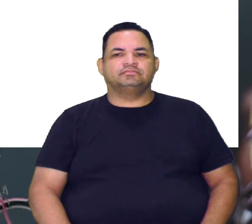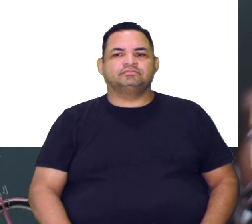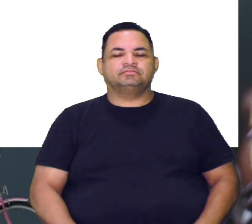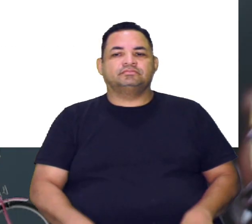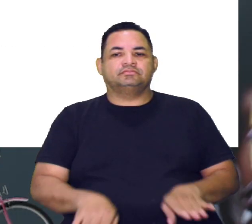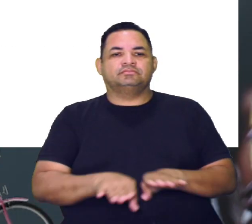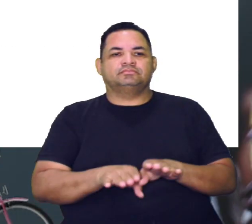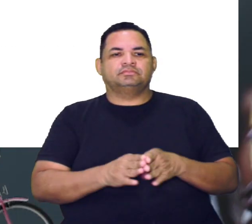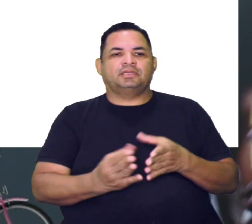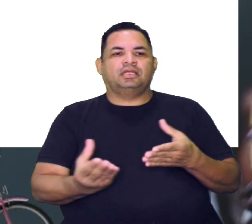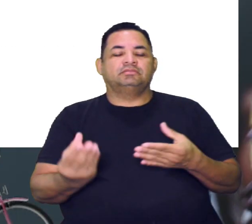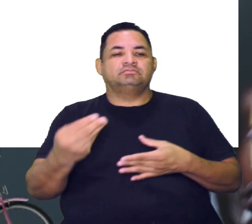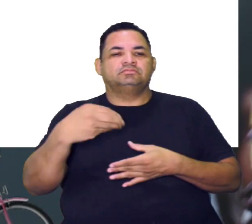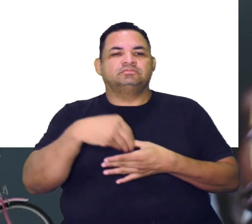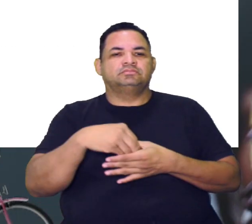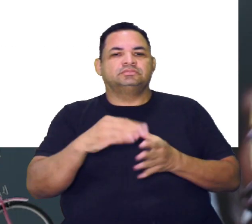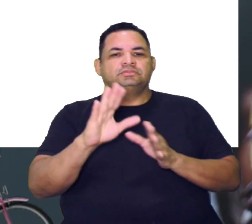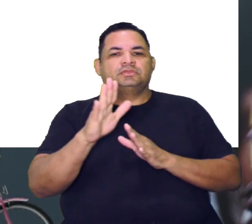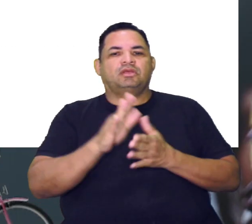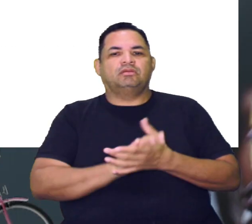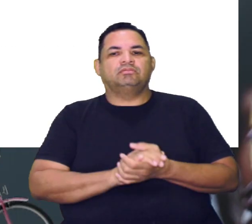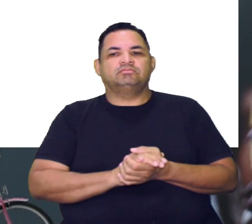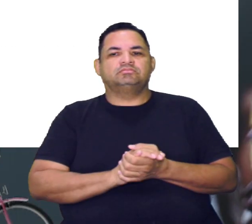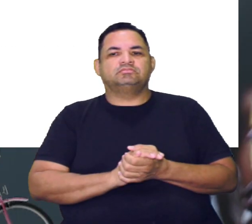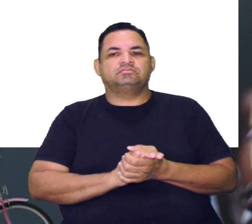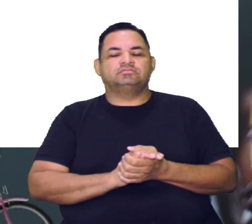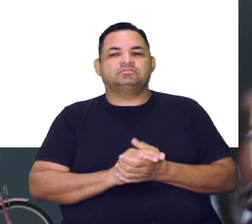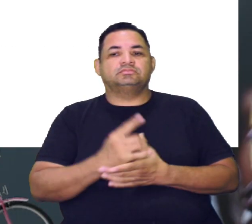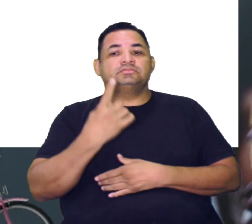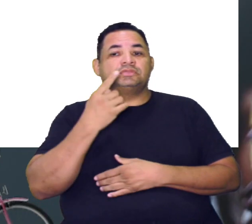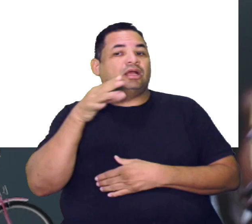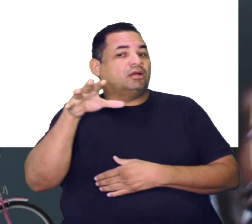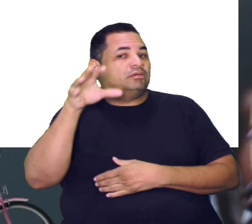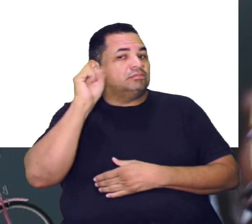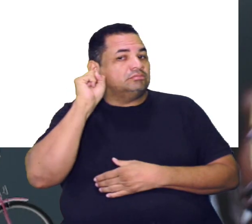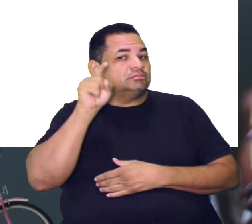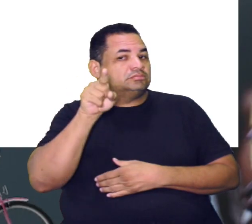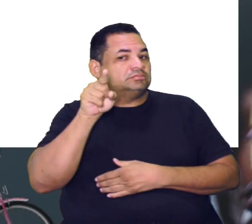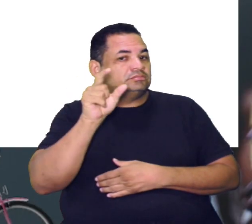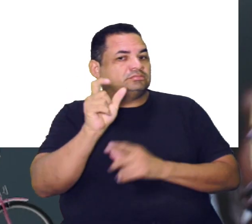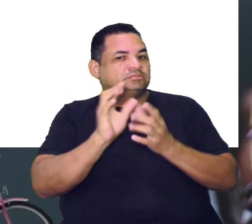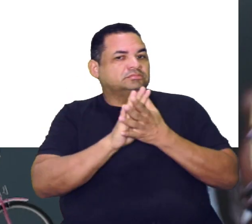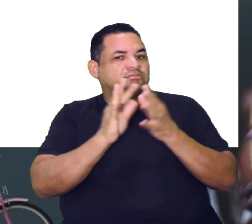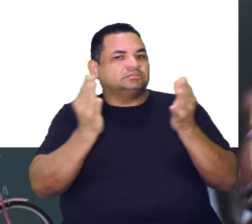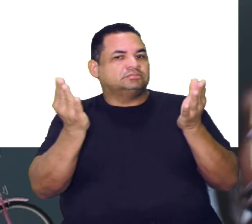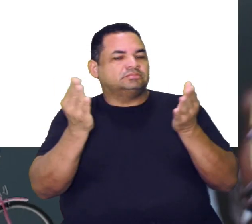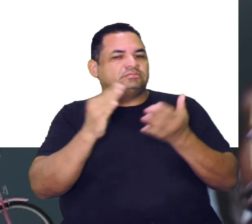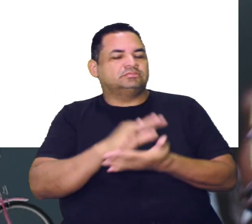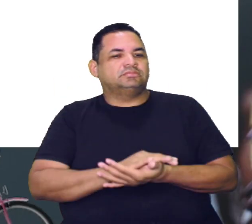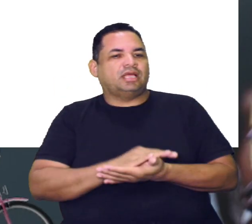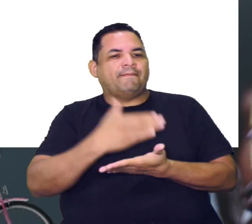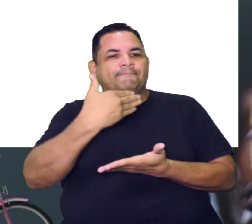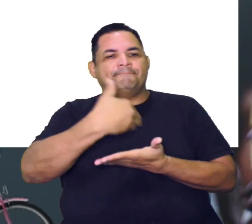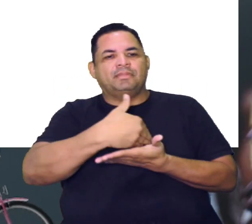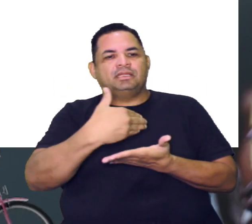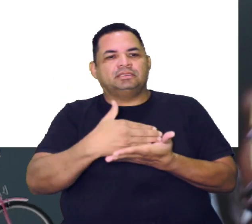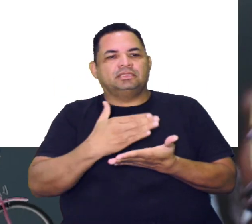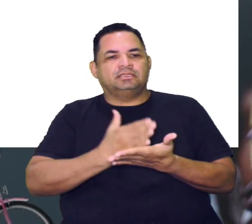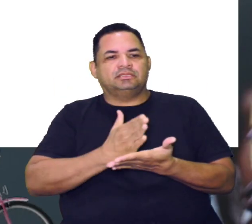aí, dentro desse contexto, eu trago para vocês aí e pergunto se vocês já ouviram essa expressão, batata de